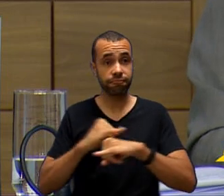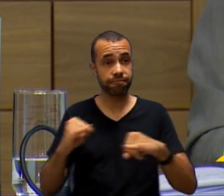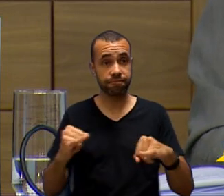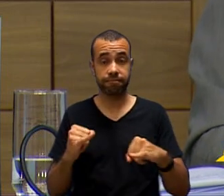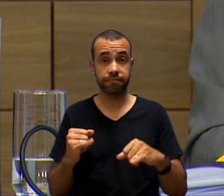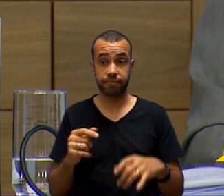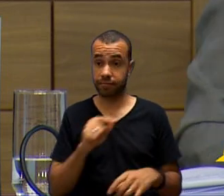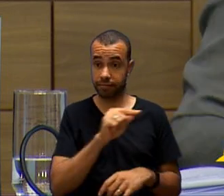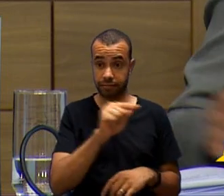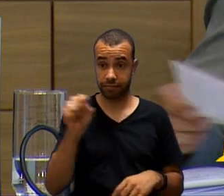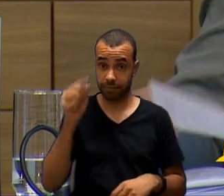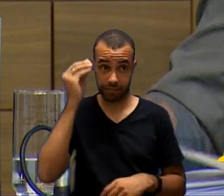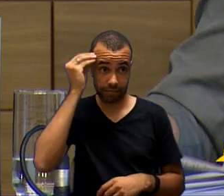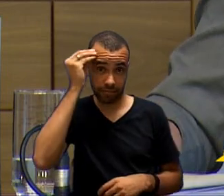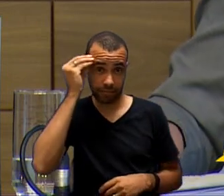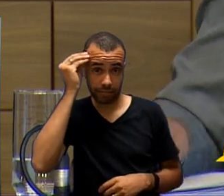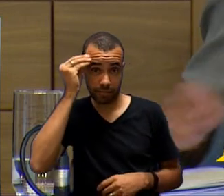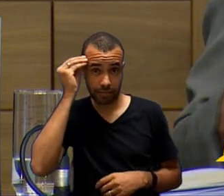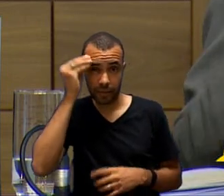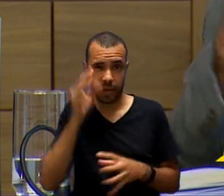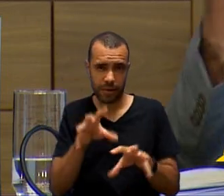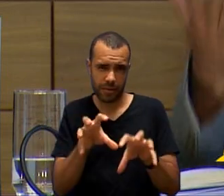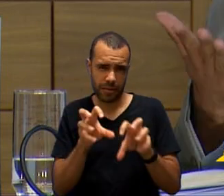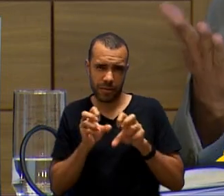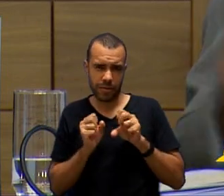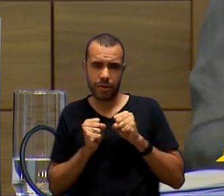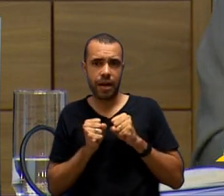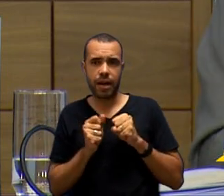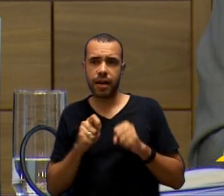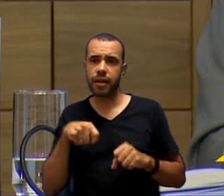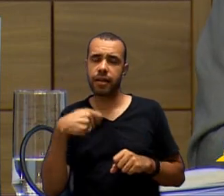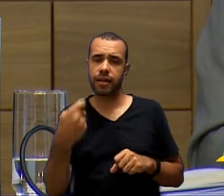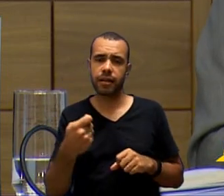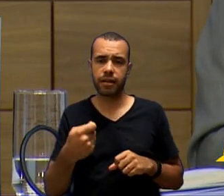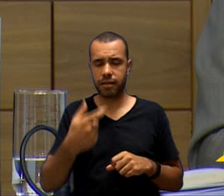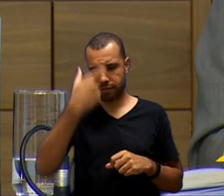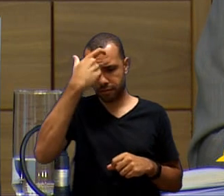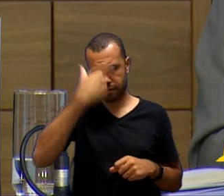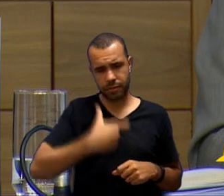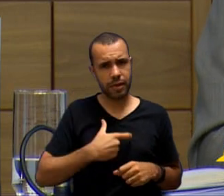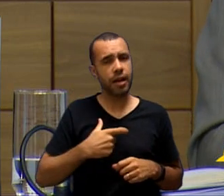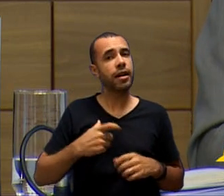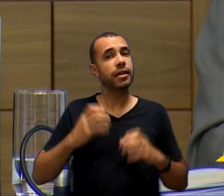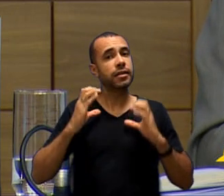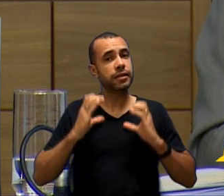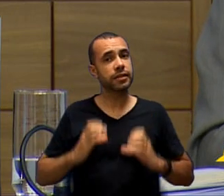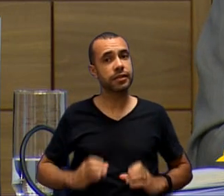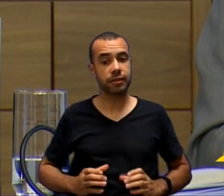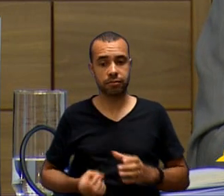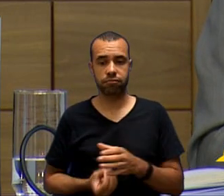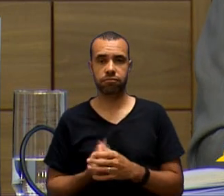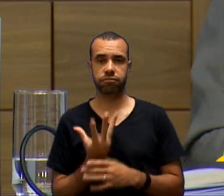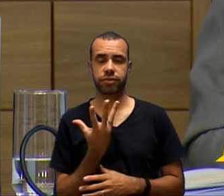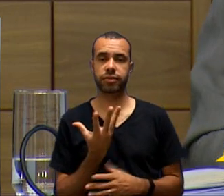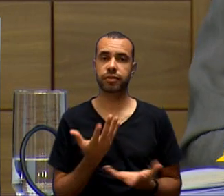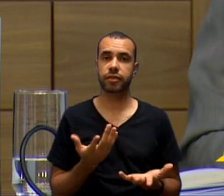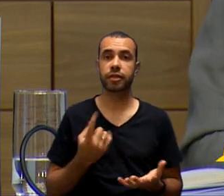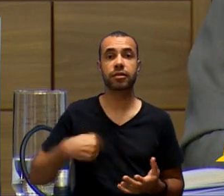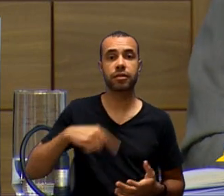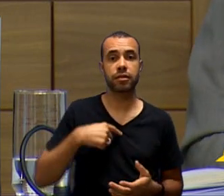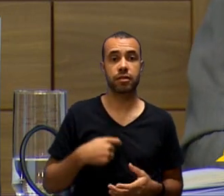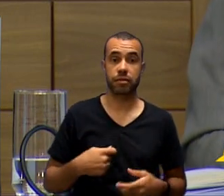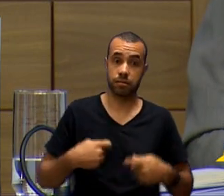experiência é uma experiência de formação cidadã. Sabemos que temos direitos,